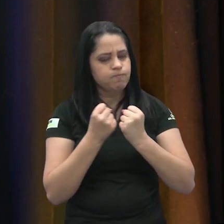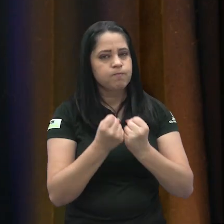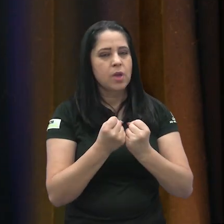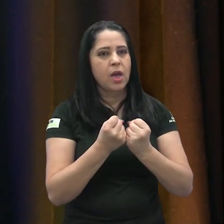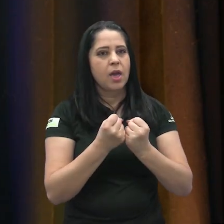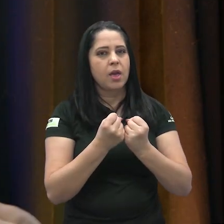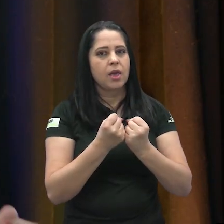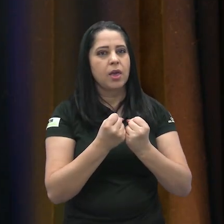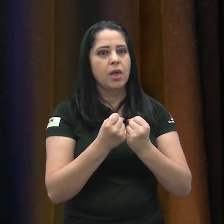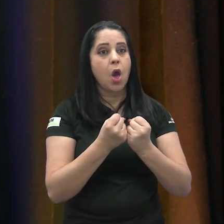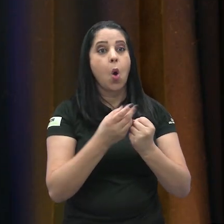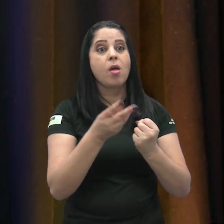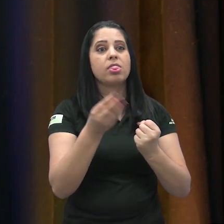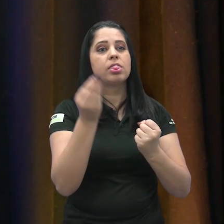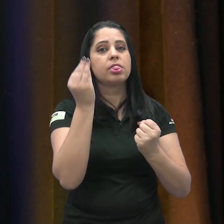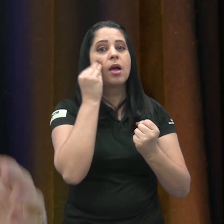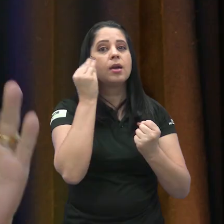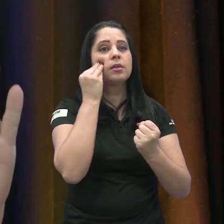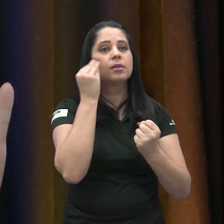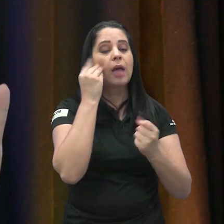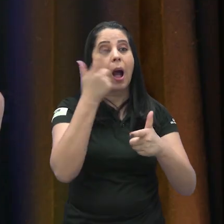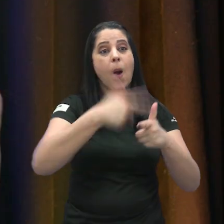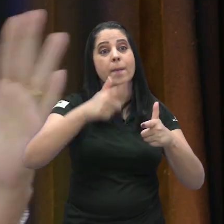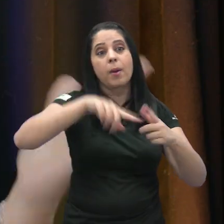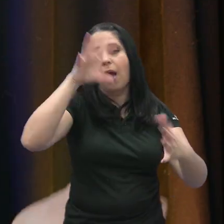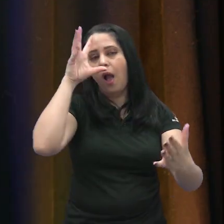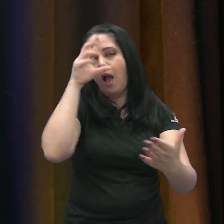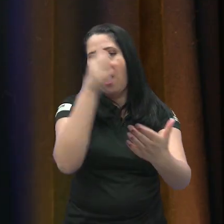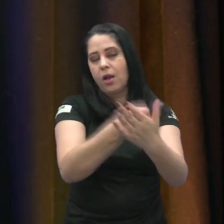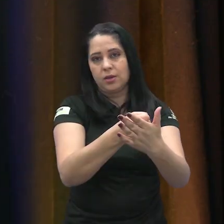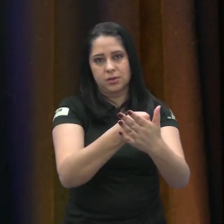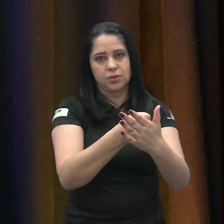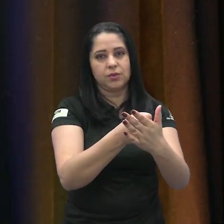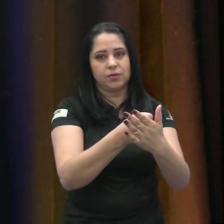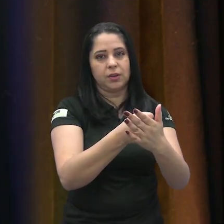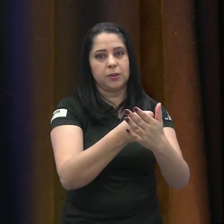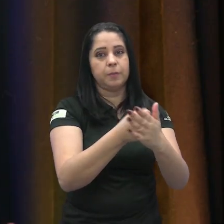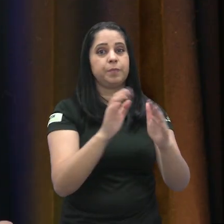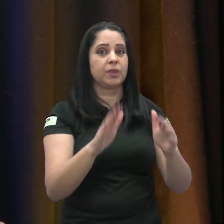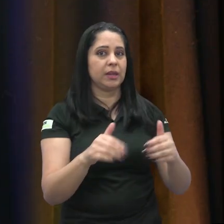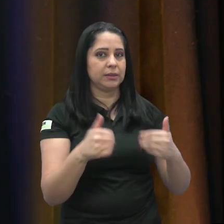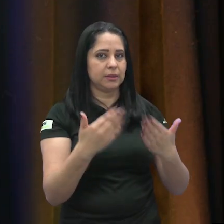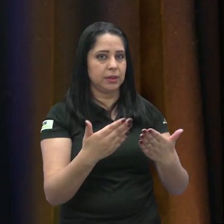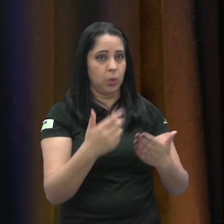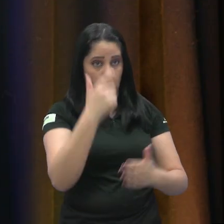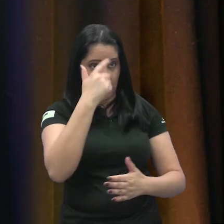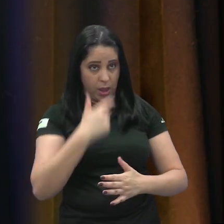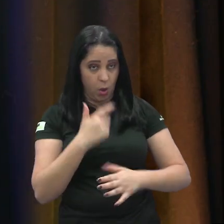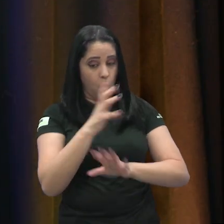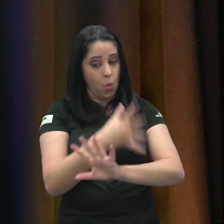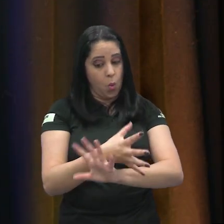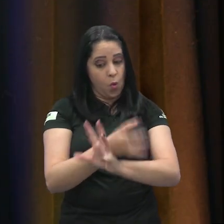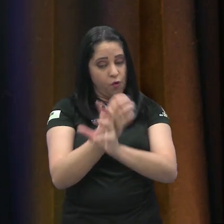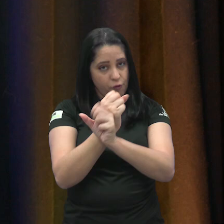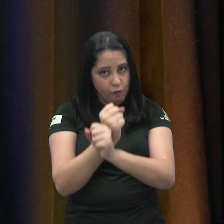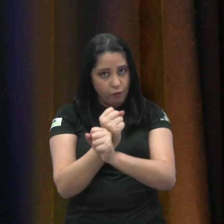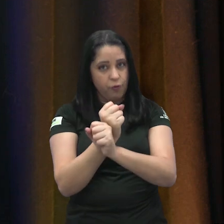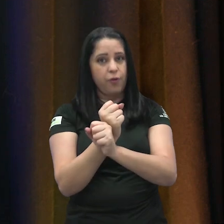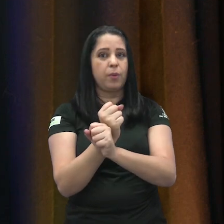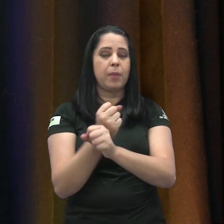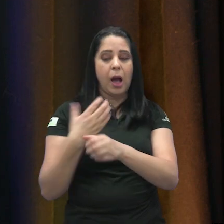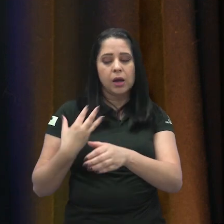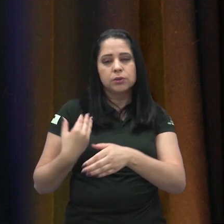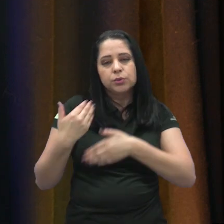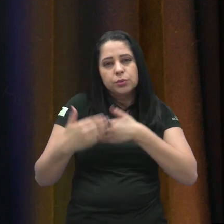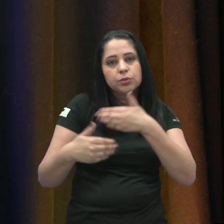em encontrar respostas e compilar isso de alguma forma. Então, as minhas formações ao longo do